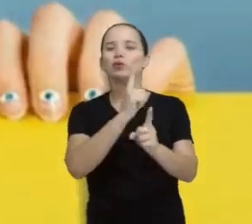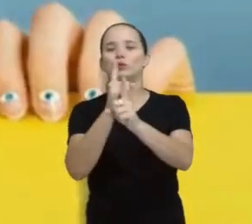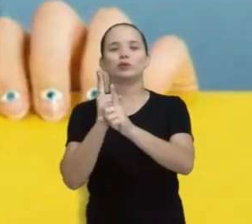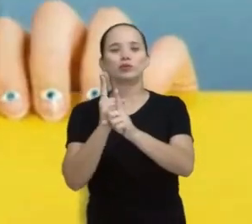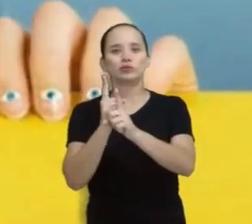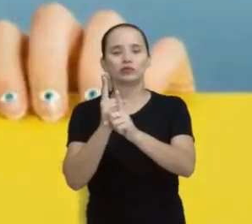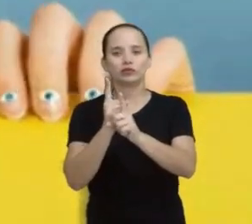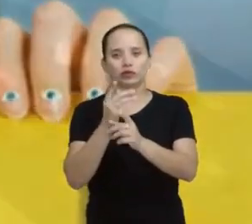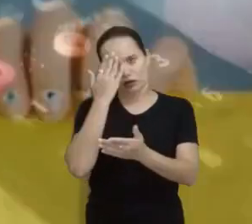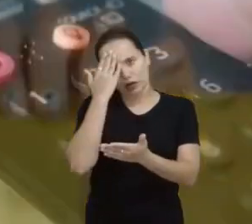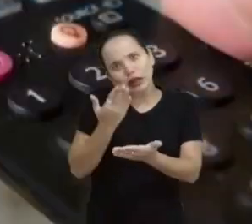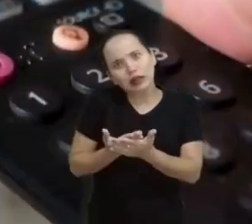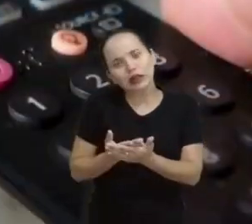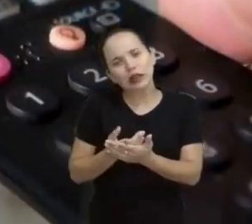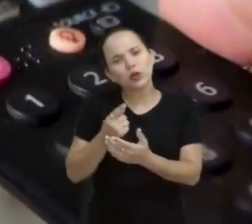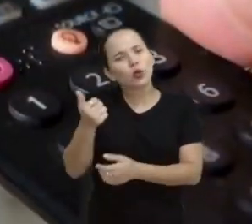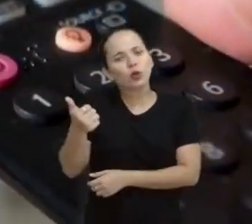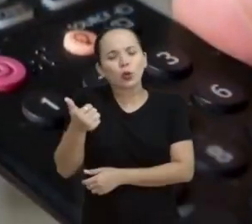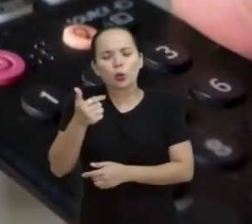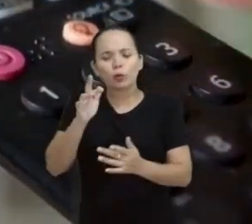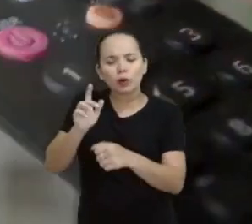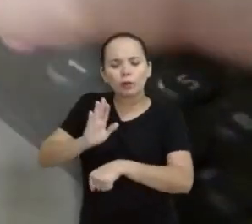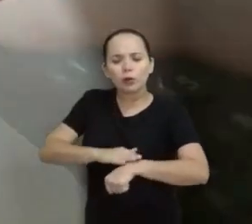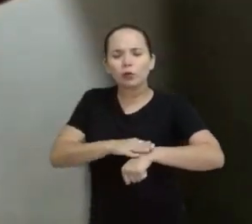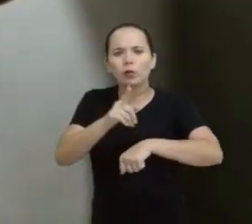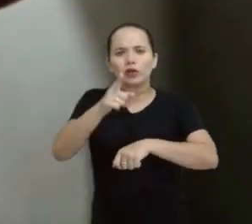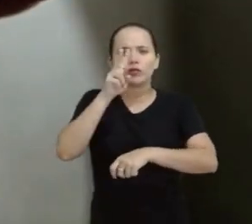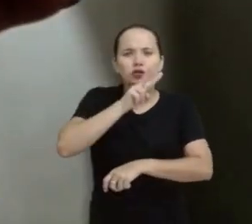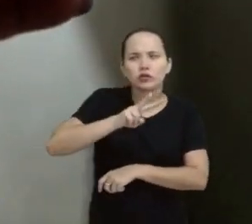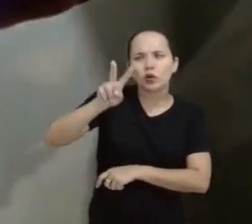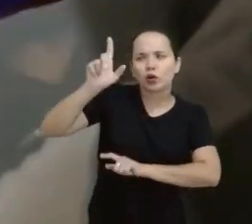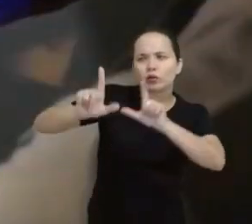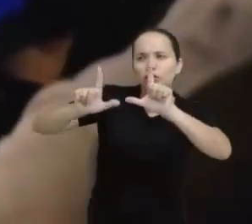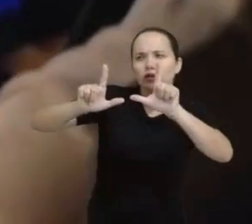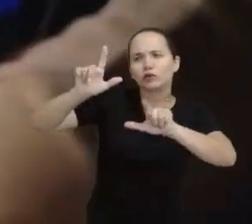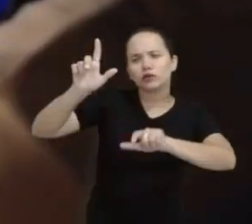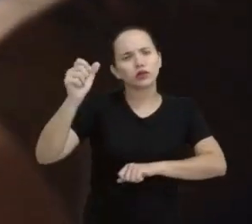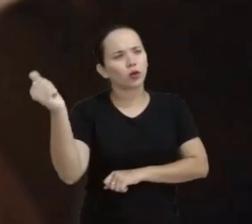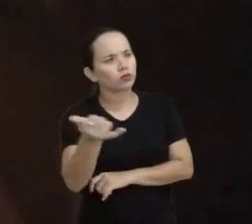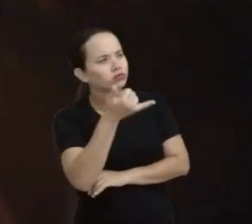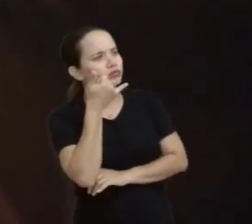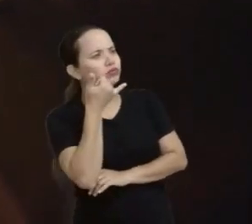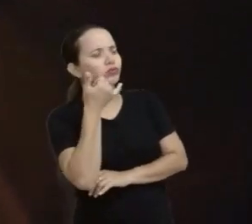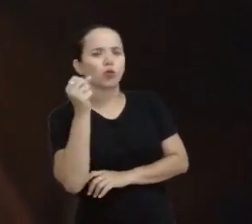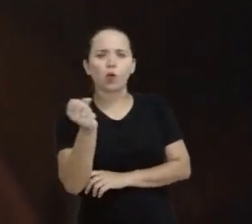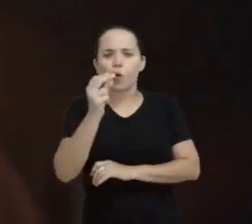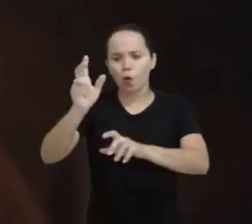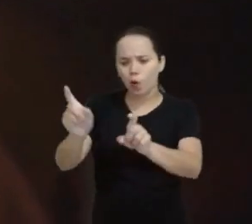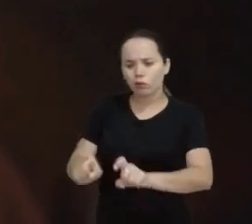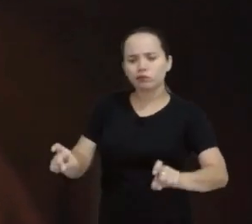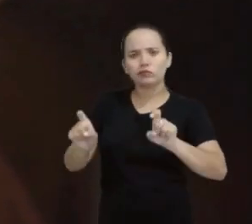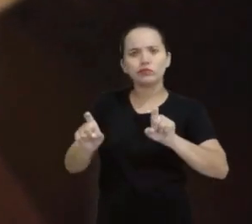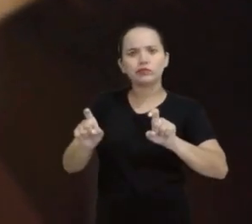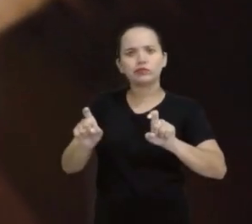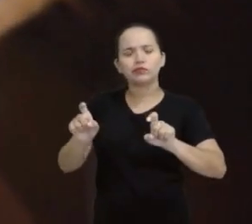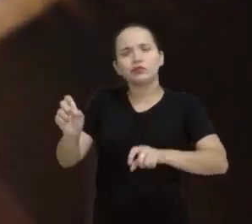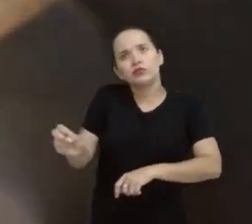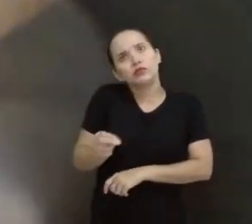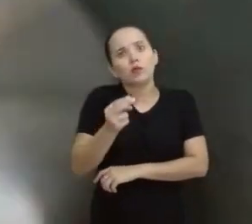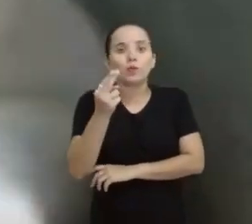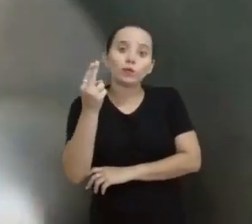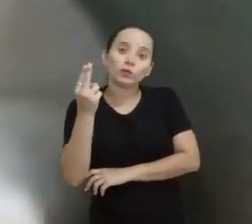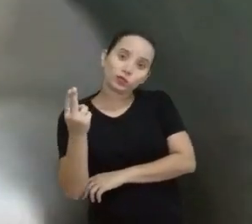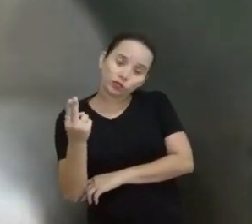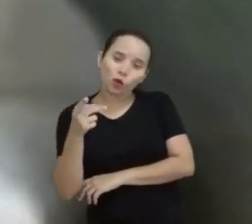Talvez, em um primeiro momento, você aponte para a televisão, para o celular ou para o computador. Ou até